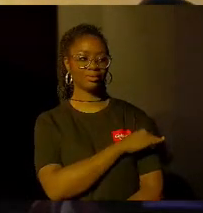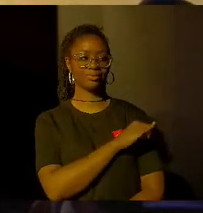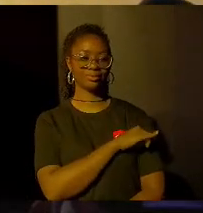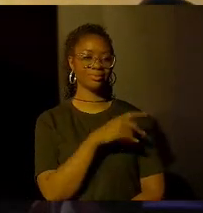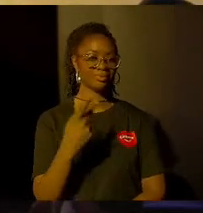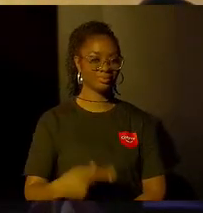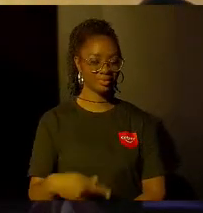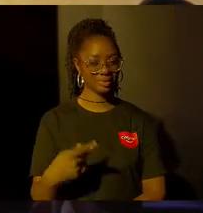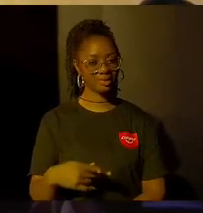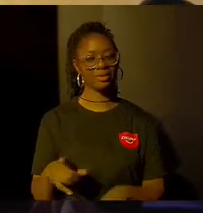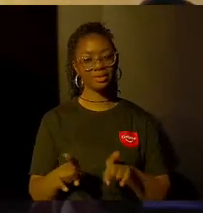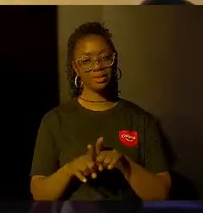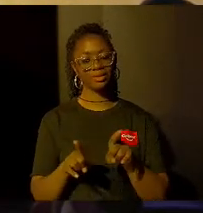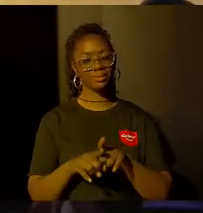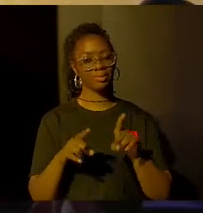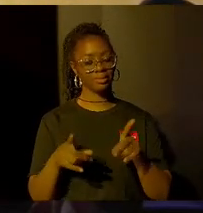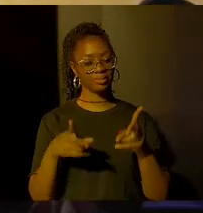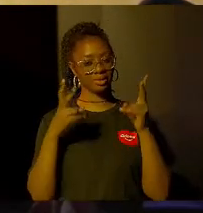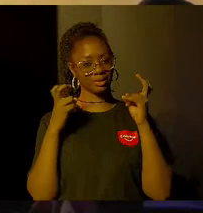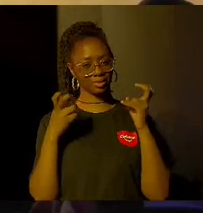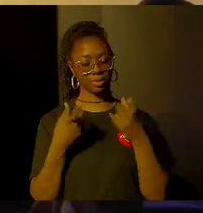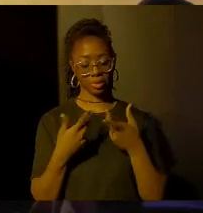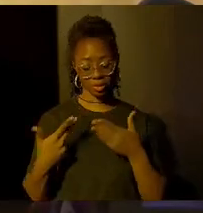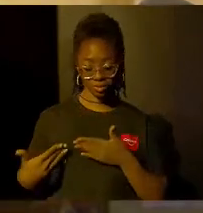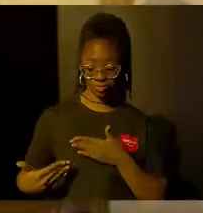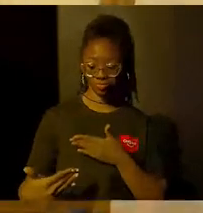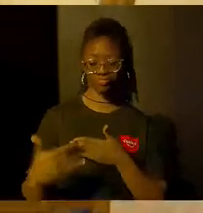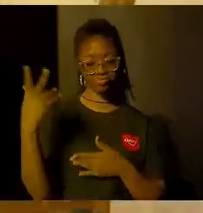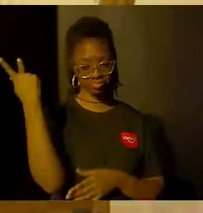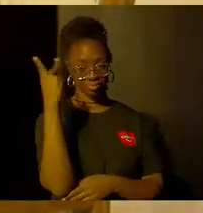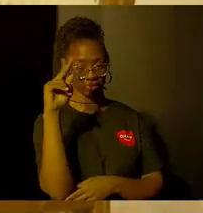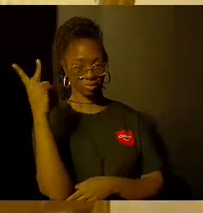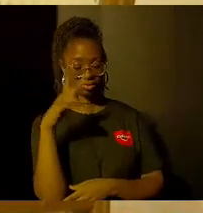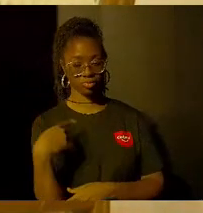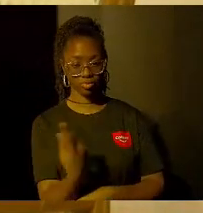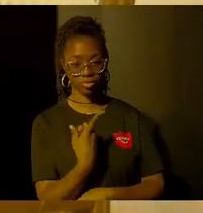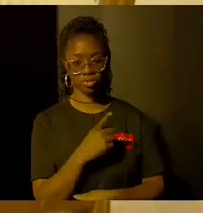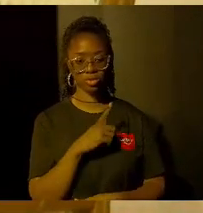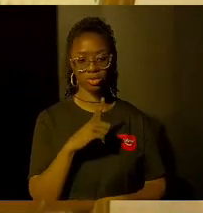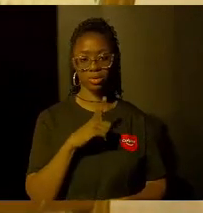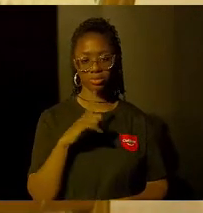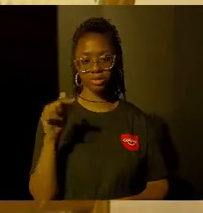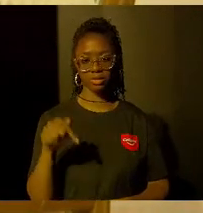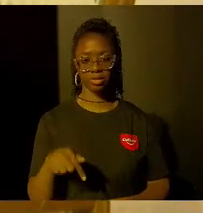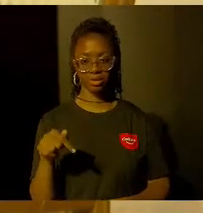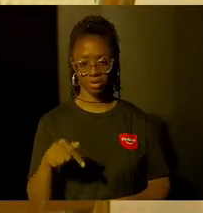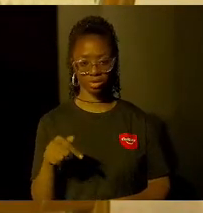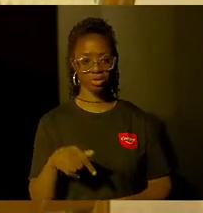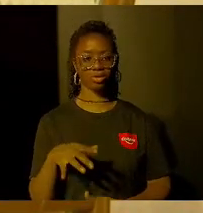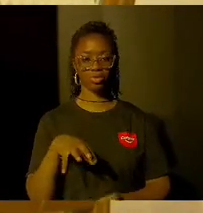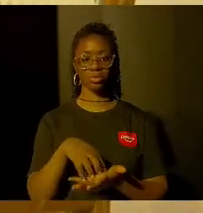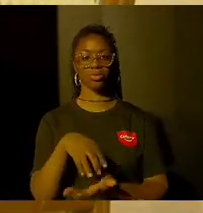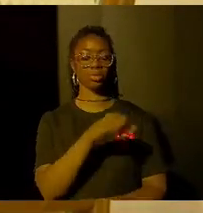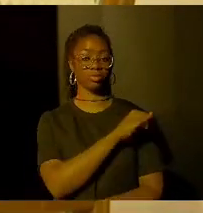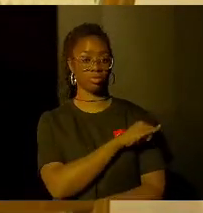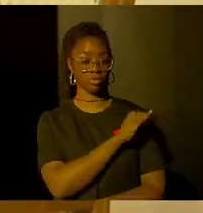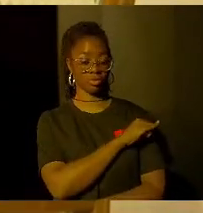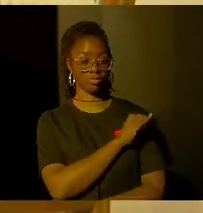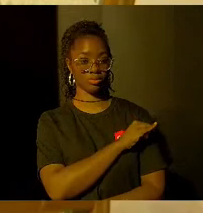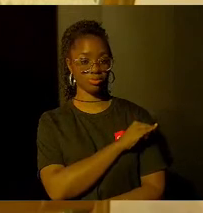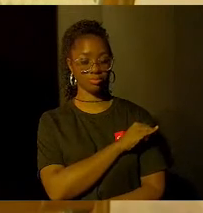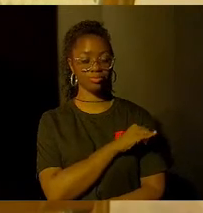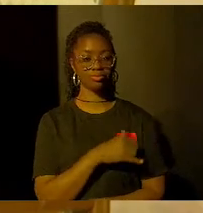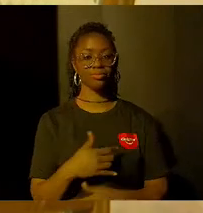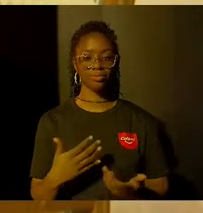e perceba toda uma coisa da história né que a gente tem assim o centro do Rio né